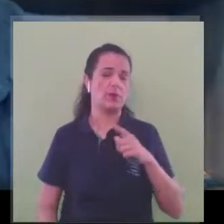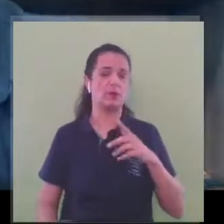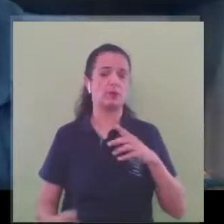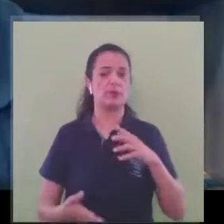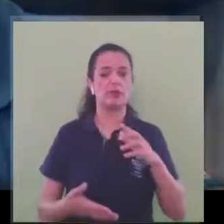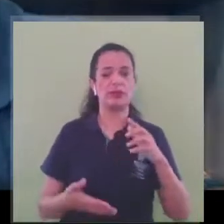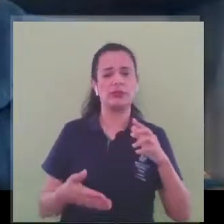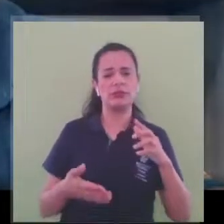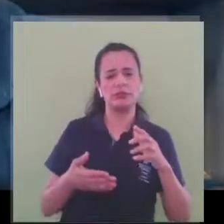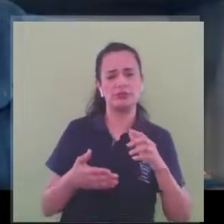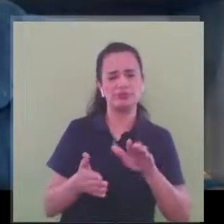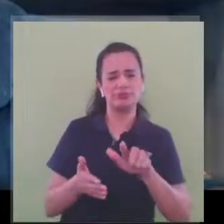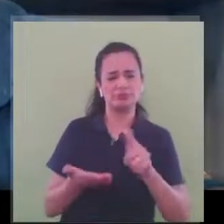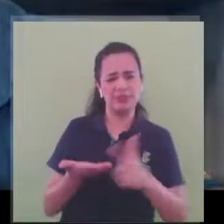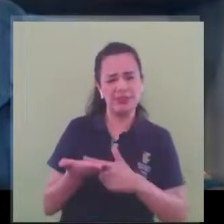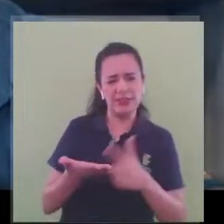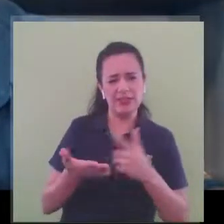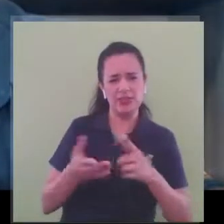pouco